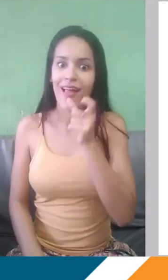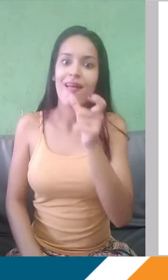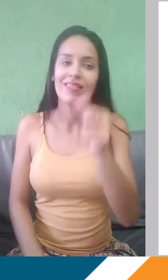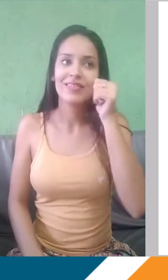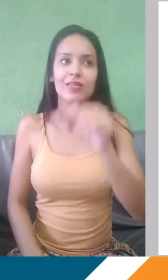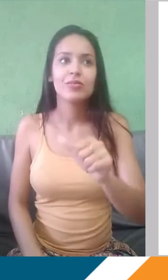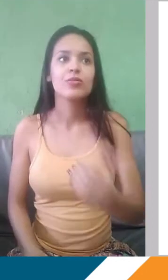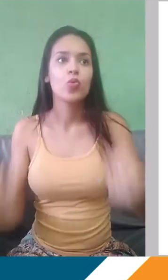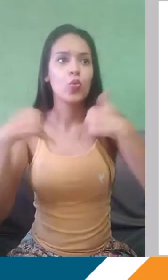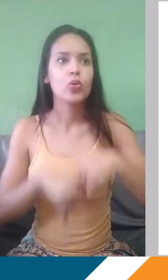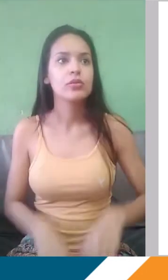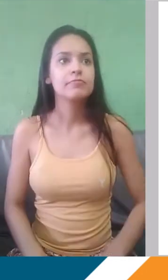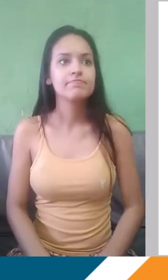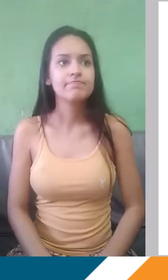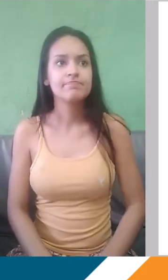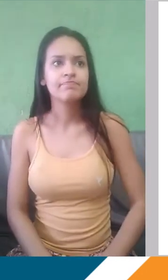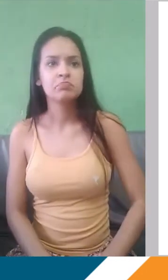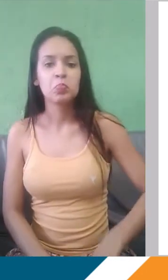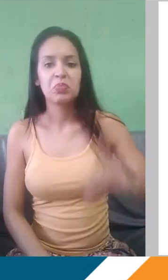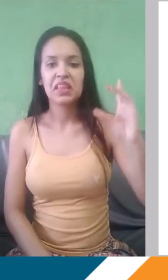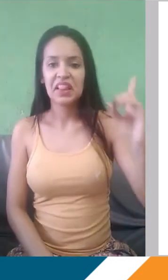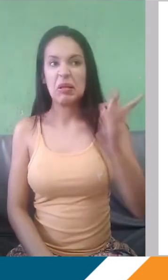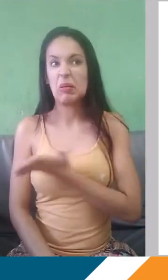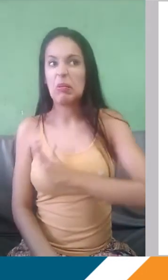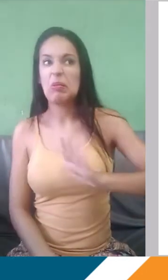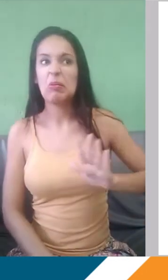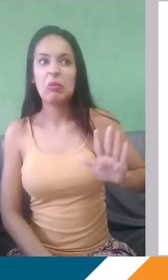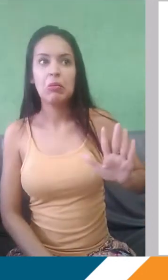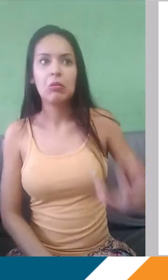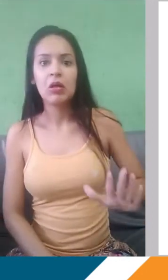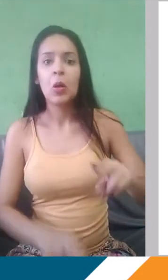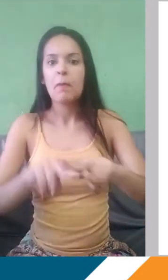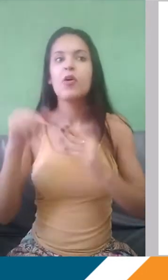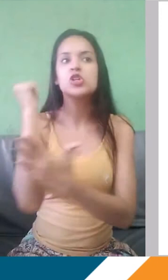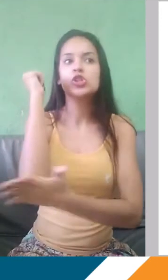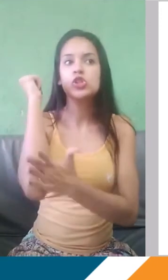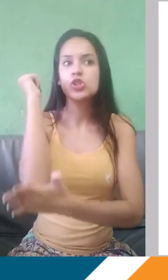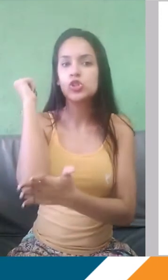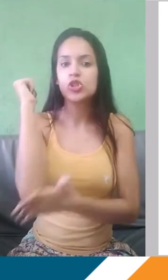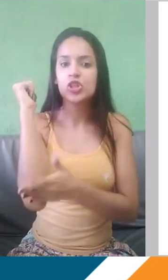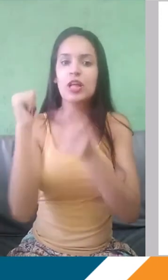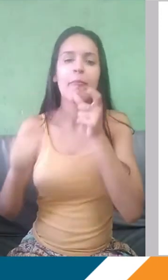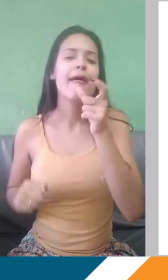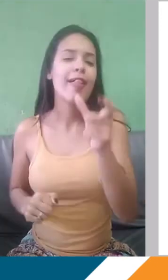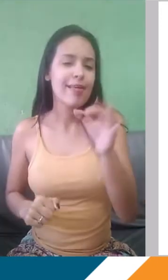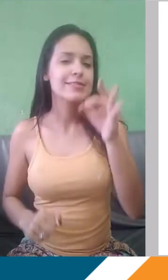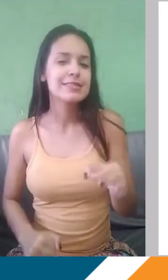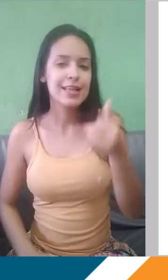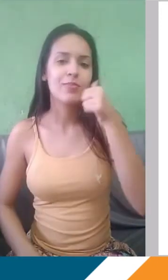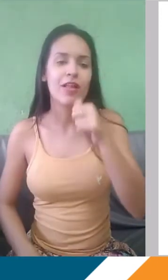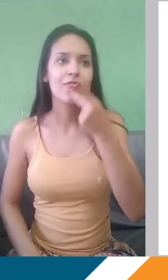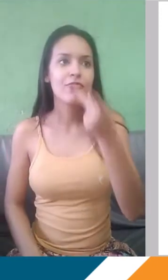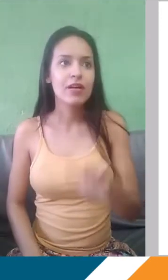antipatia, pelo fato de cobiçar os elogios de Yaya sobre a moça. e indignação, uma vez que